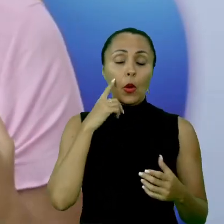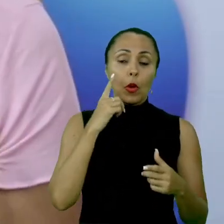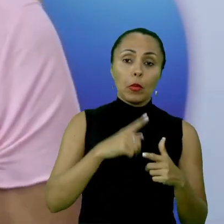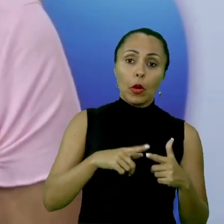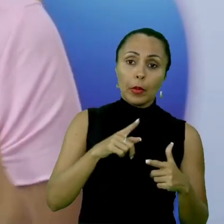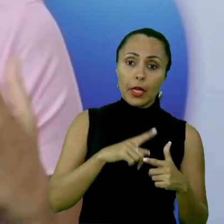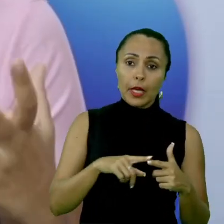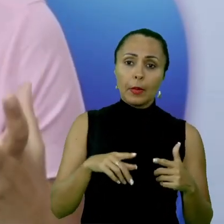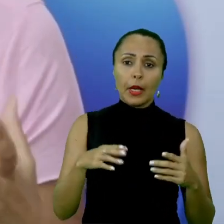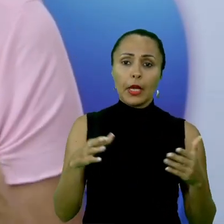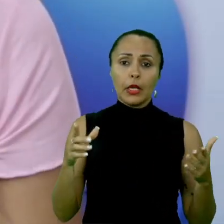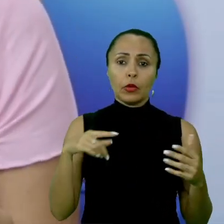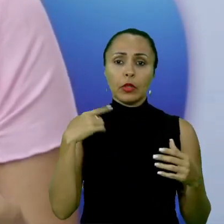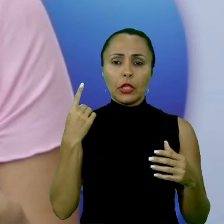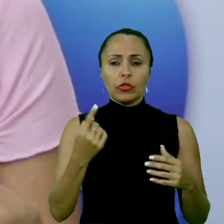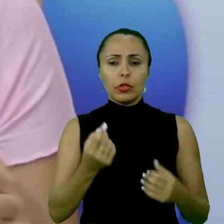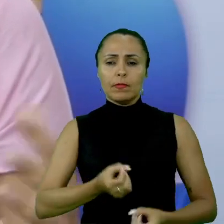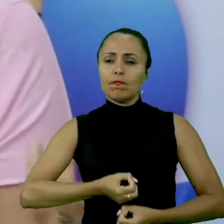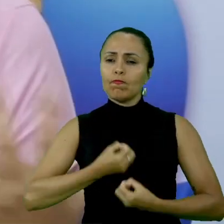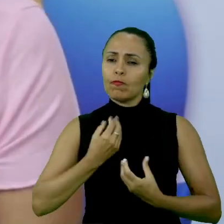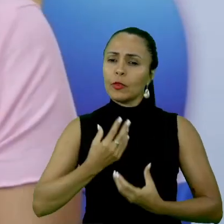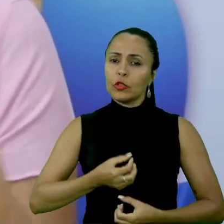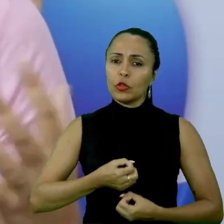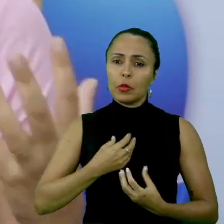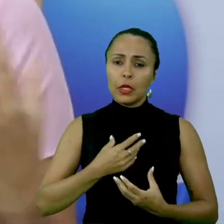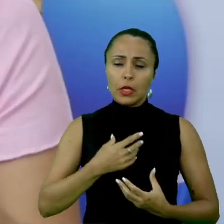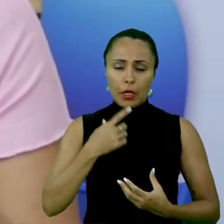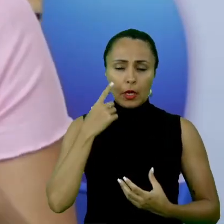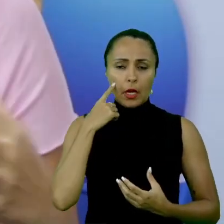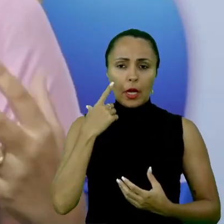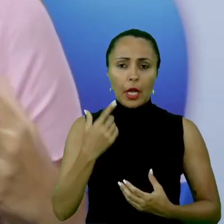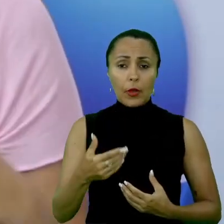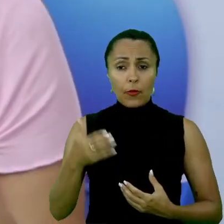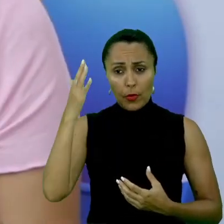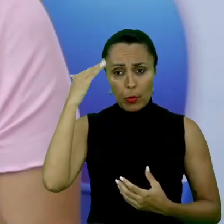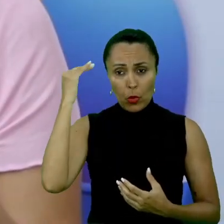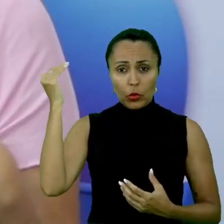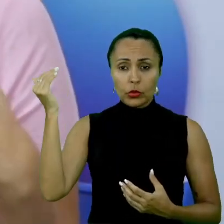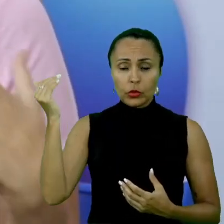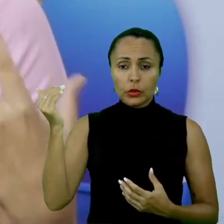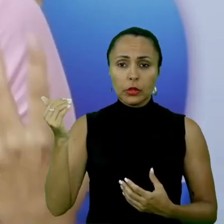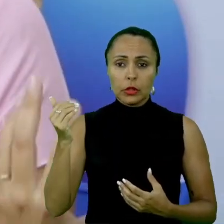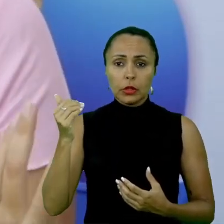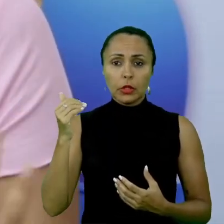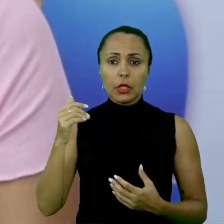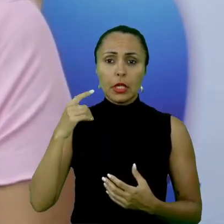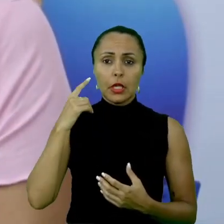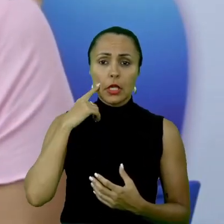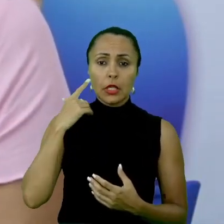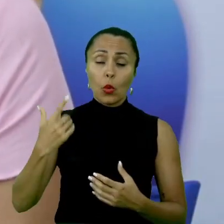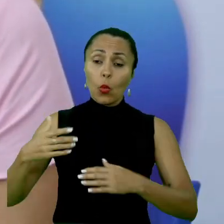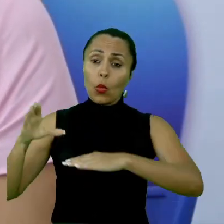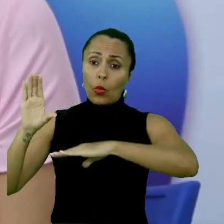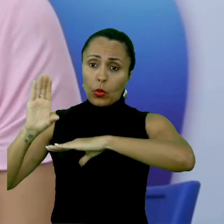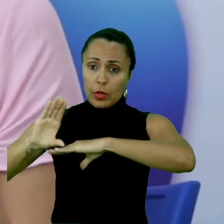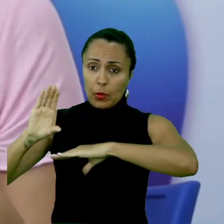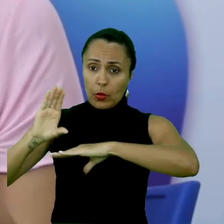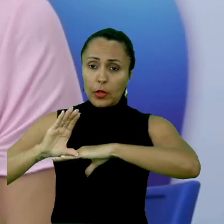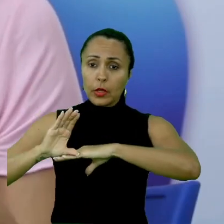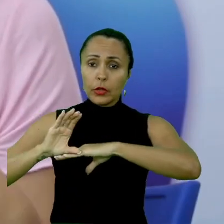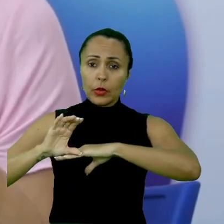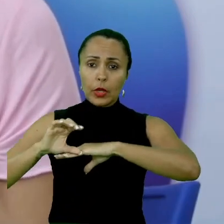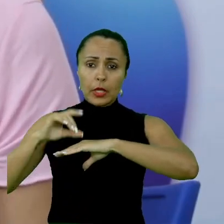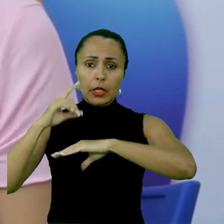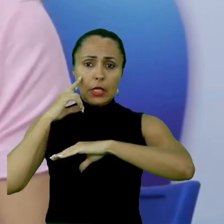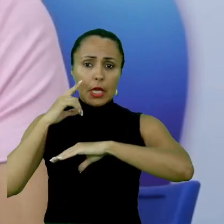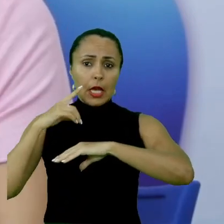quando a gente se inspira em artistas ou designers que são contemporâneos a nós, e a gente não